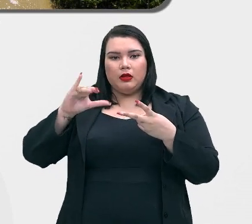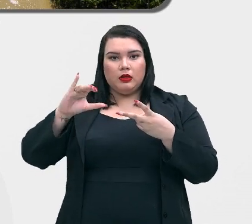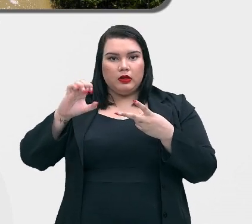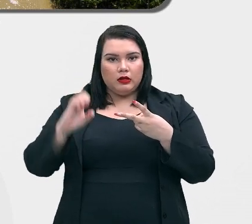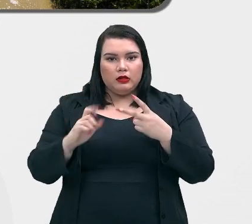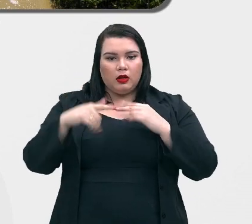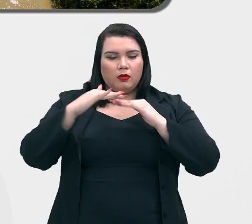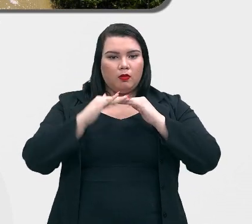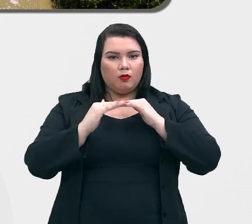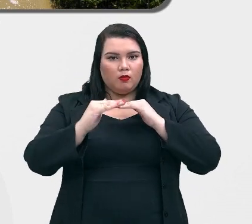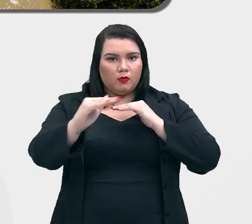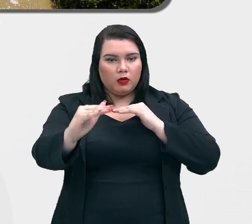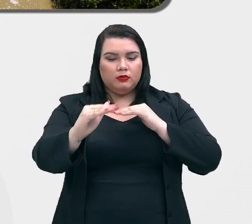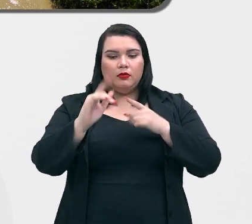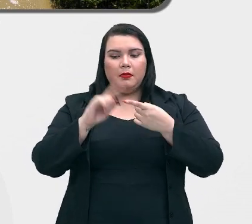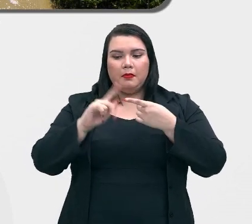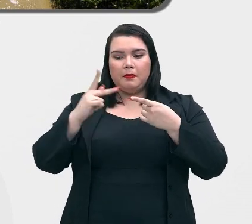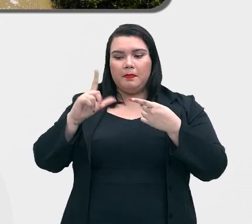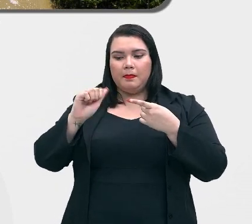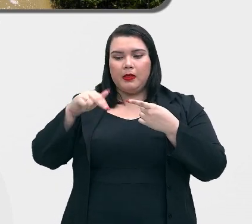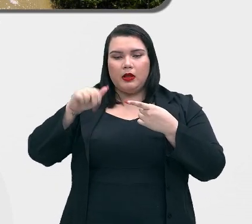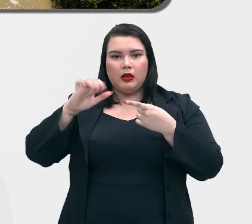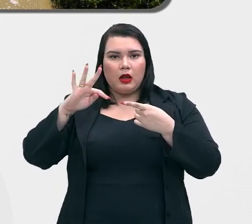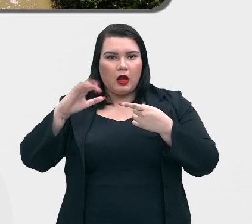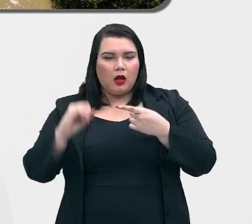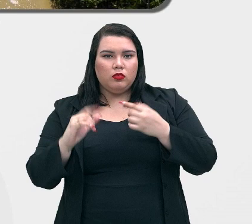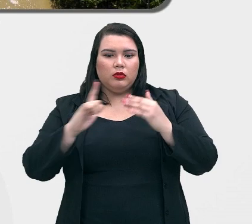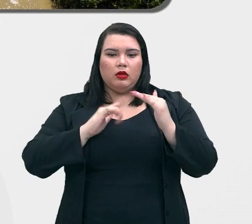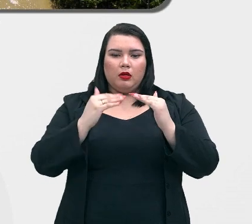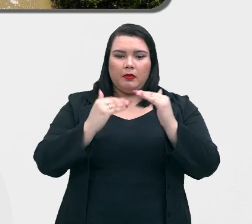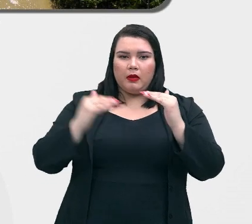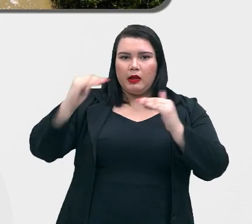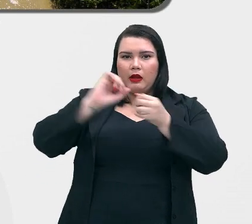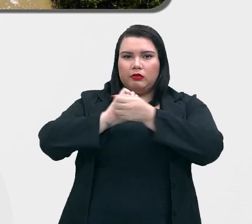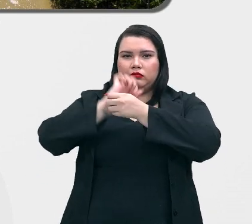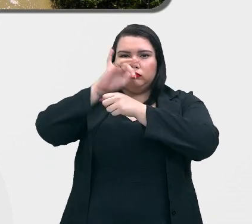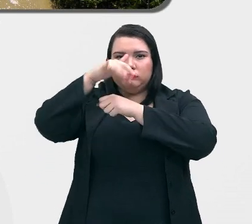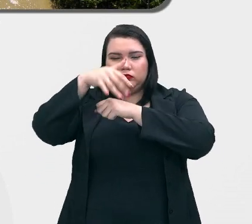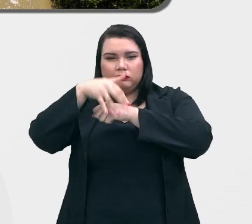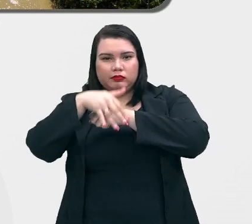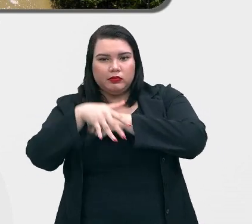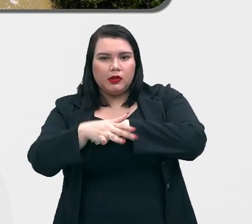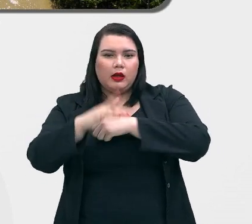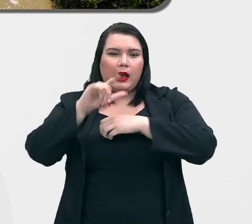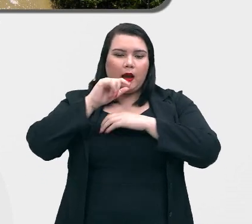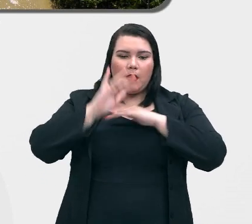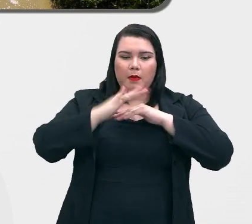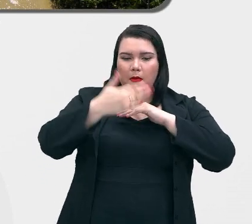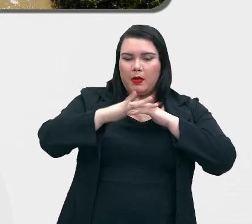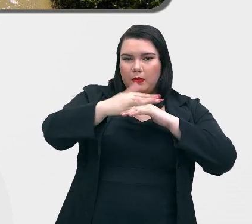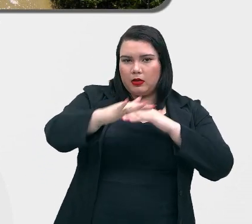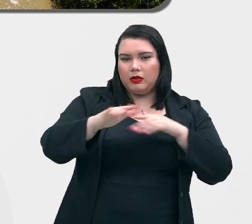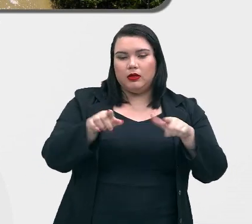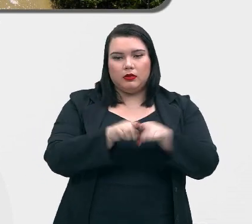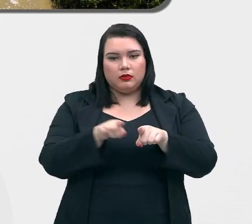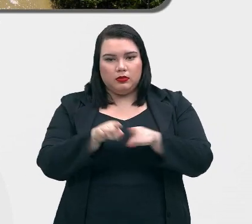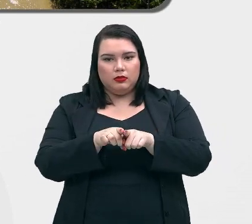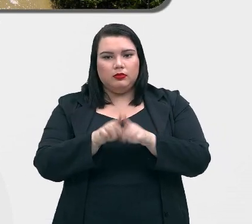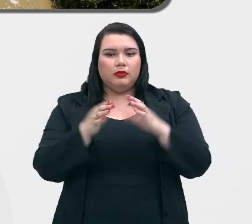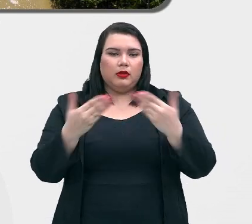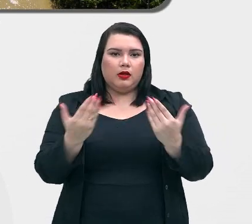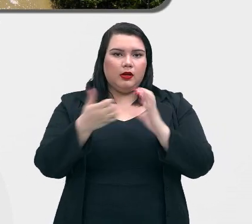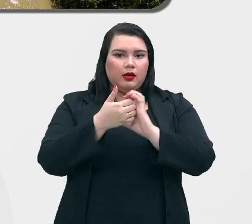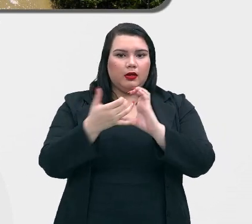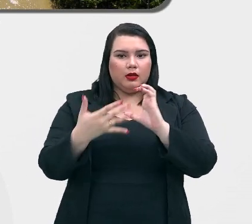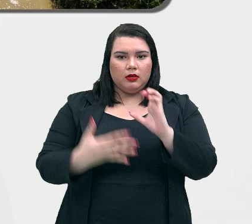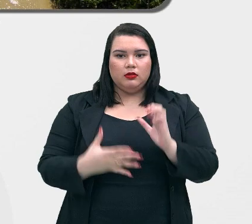planas, tá? E os planaltos já vai ter elevação, vai ter cachoeira, pode ter corredeira, tá certo? Então, também a gente tem